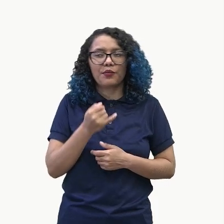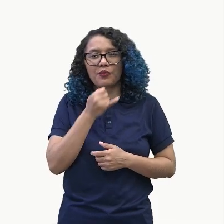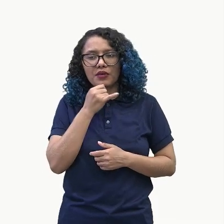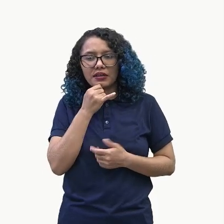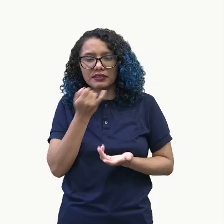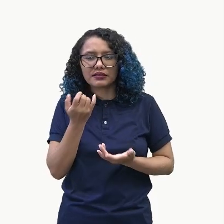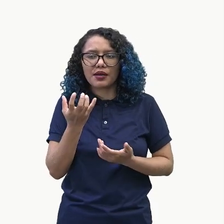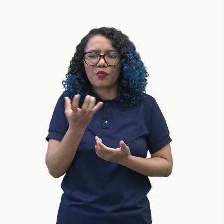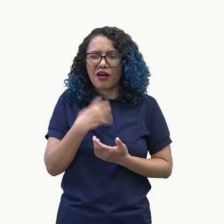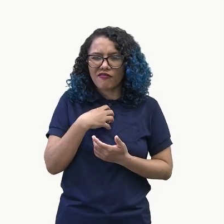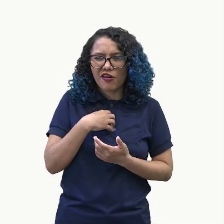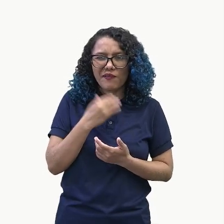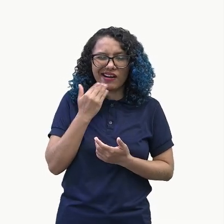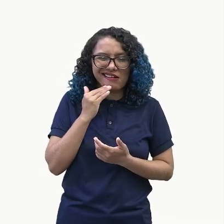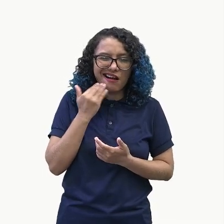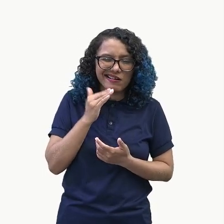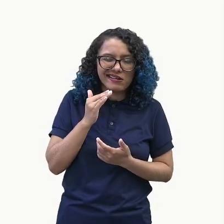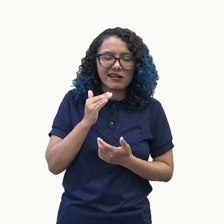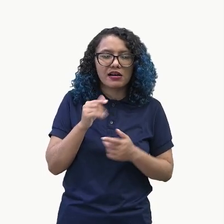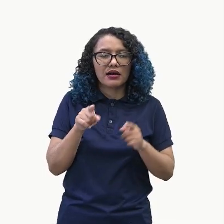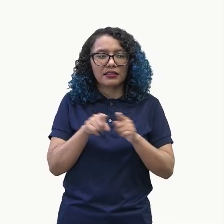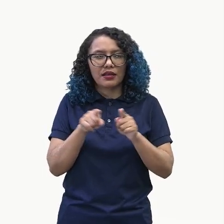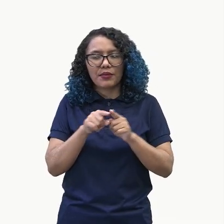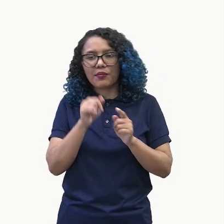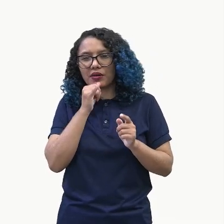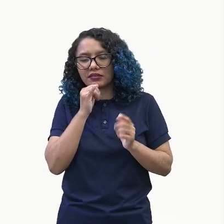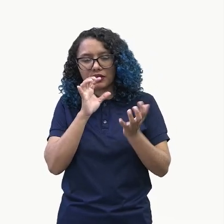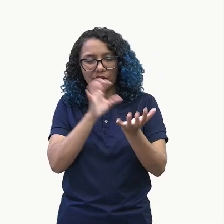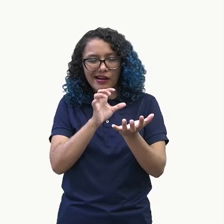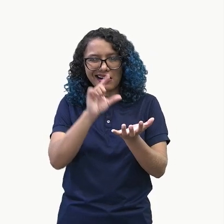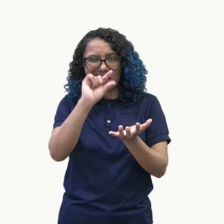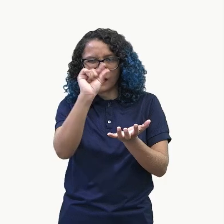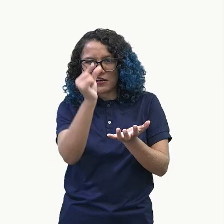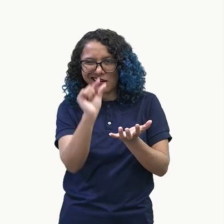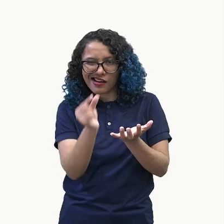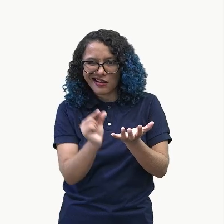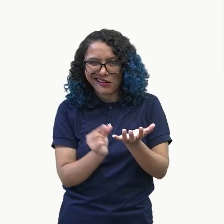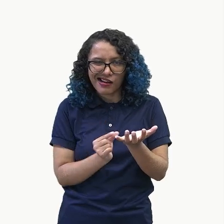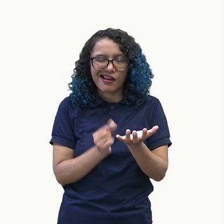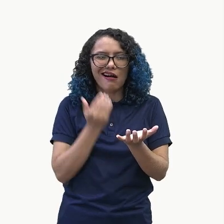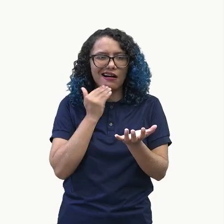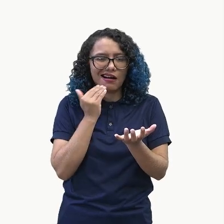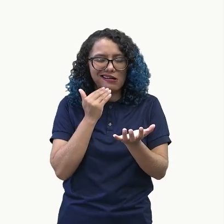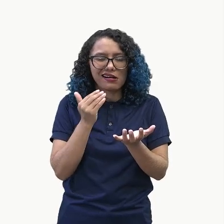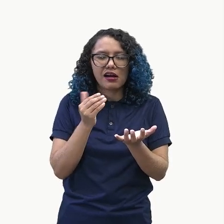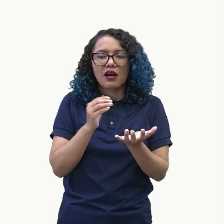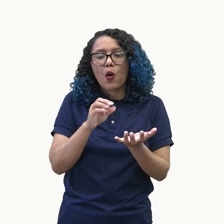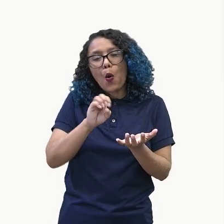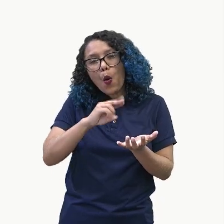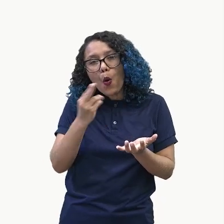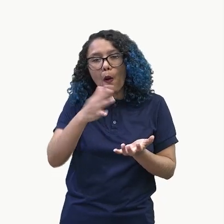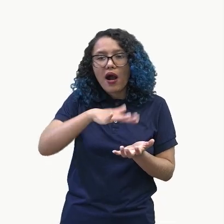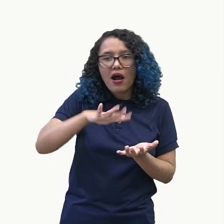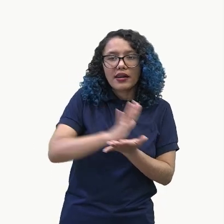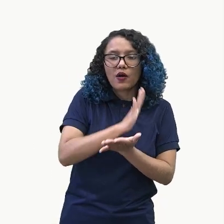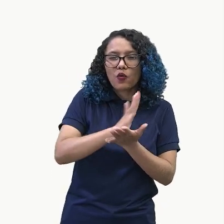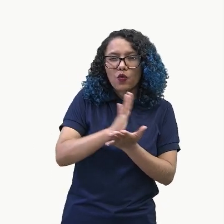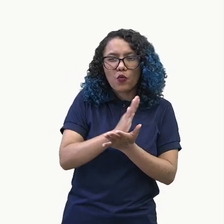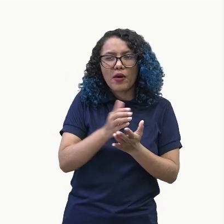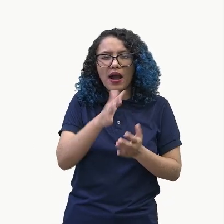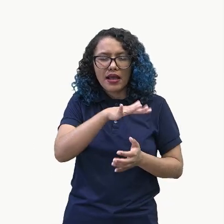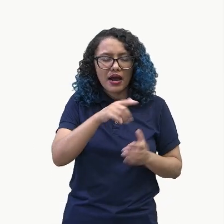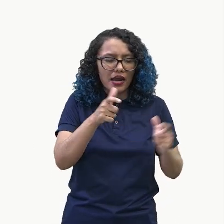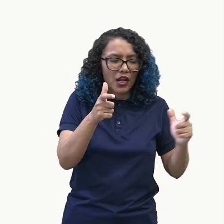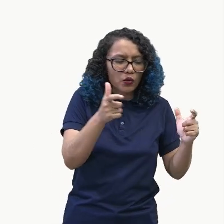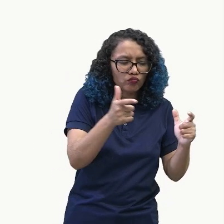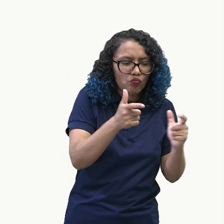na forma, o contorno dos continentes, por exemplo, fica distorcido, ou na área, algumas regiões ficam maiores do